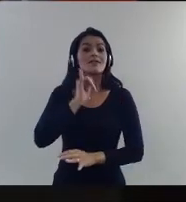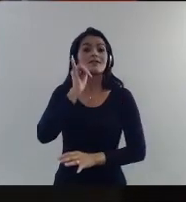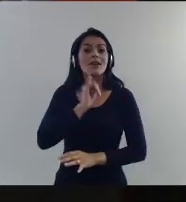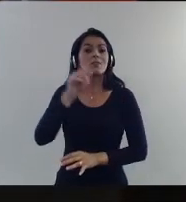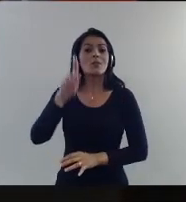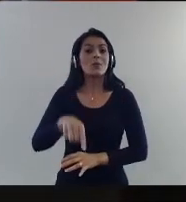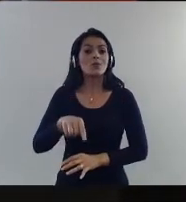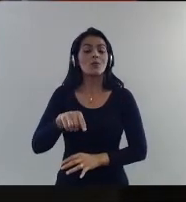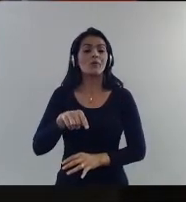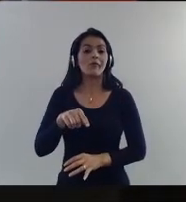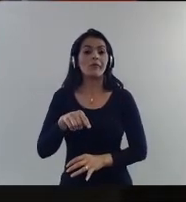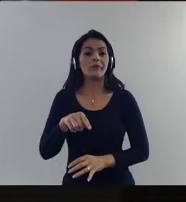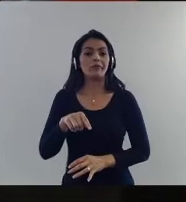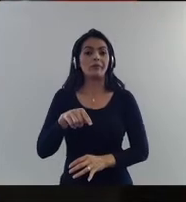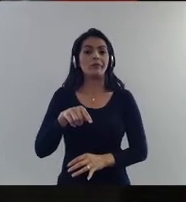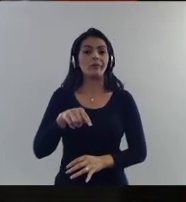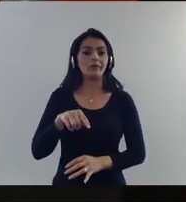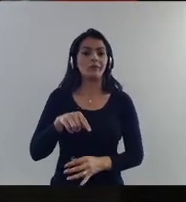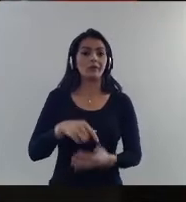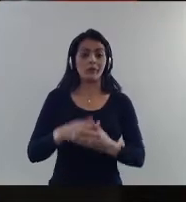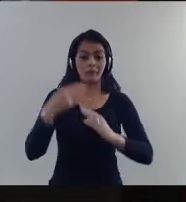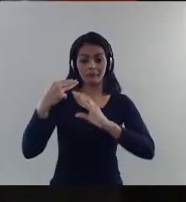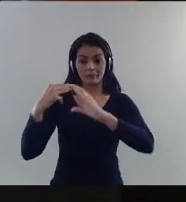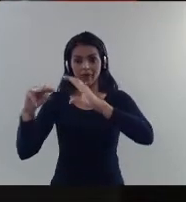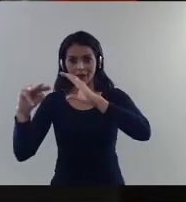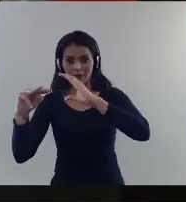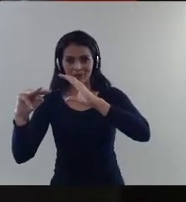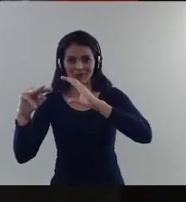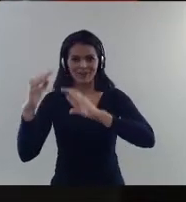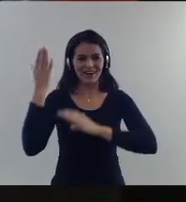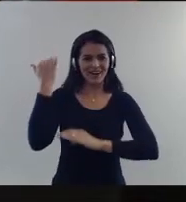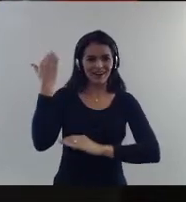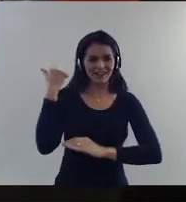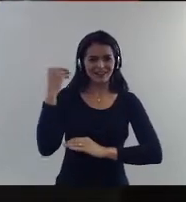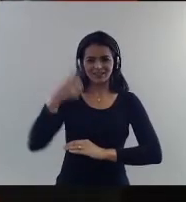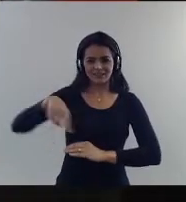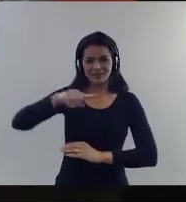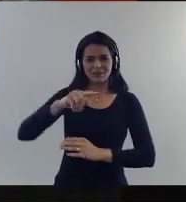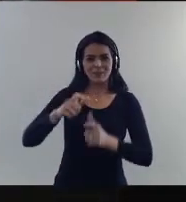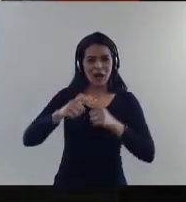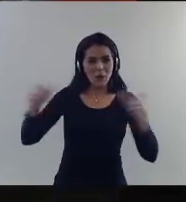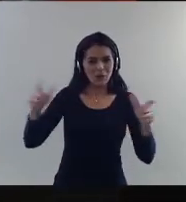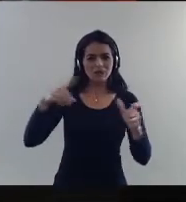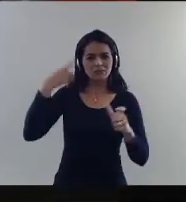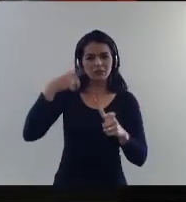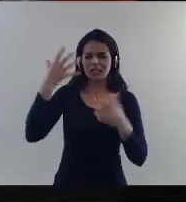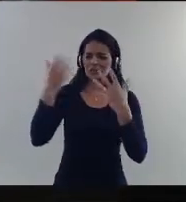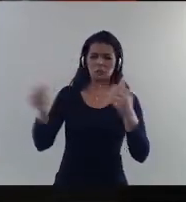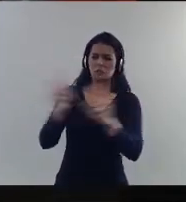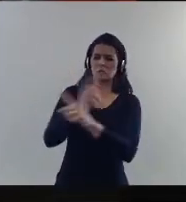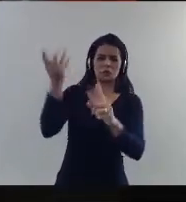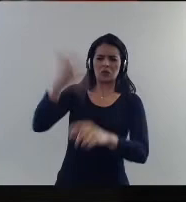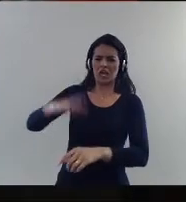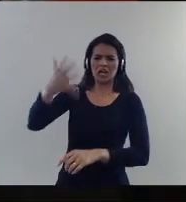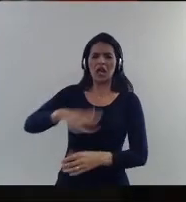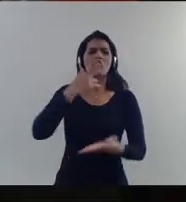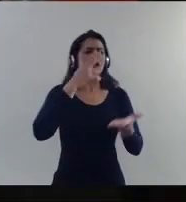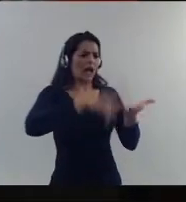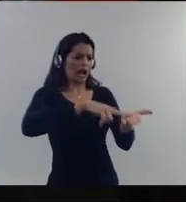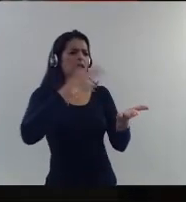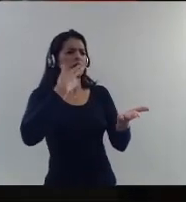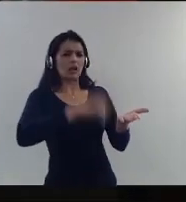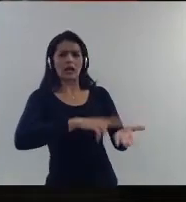a questão do e-mail para a carta, mas a gente não precisa ir num passado tão longe. A gente pode ir no processo físico para o processo